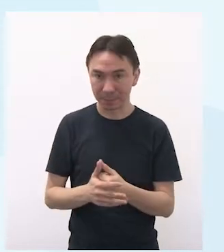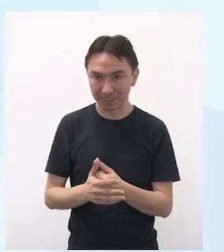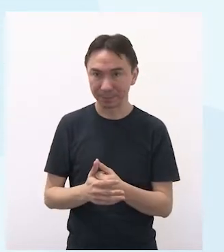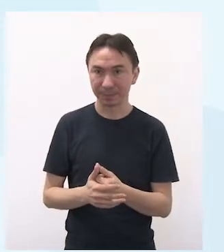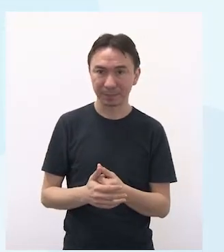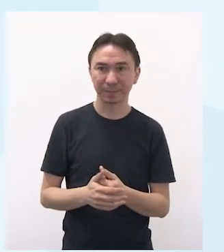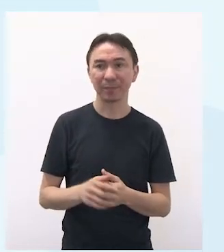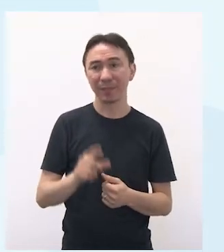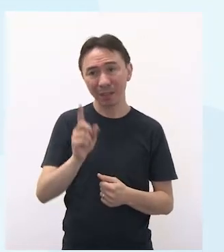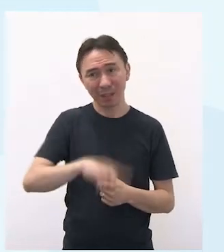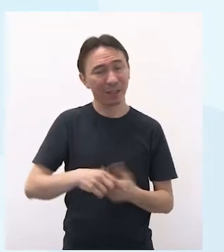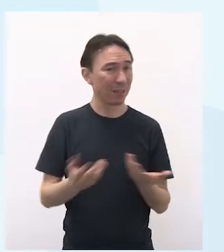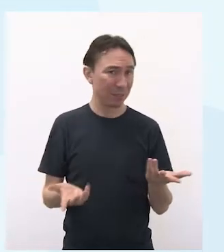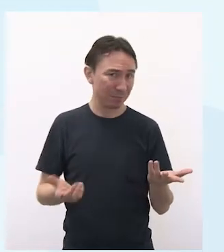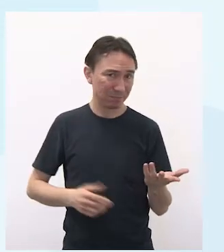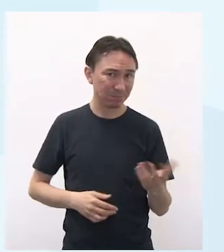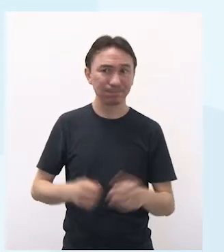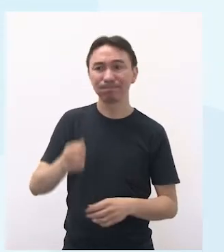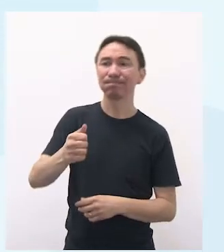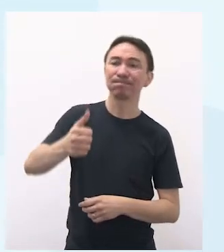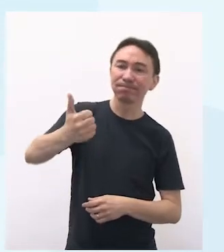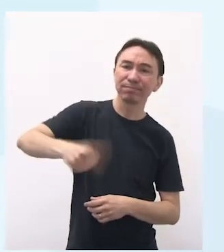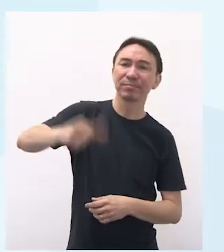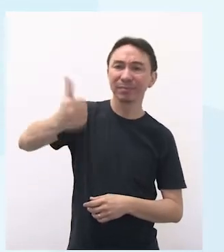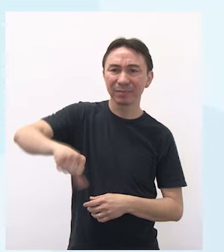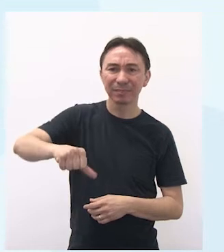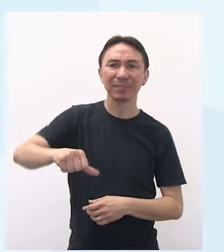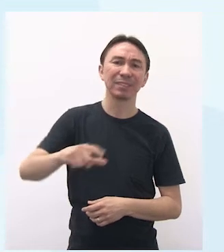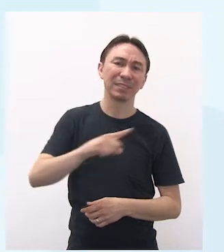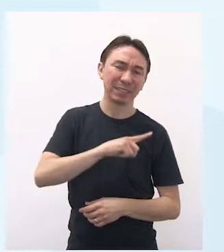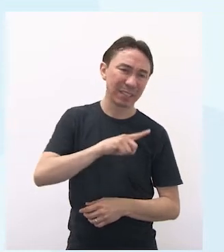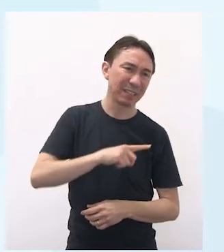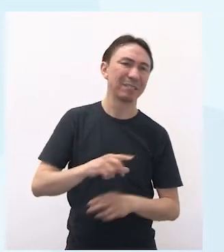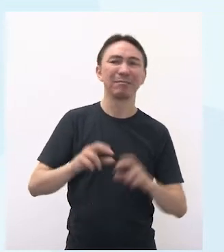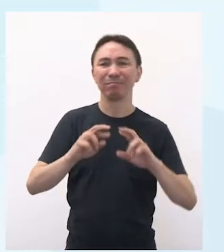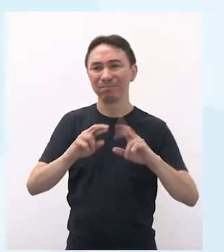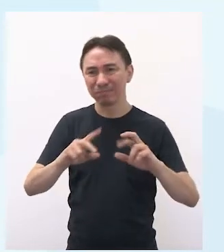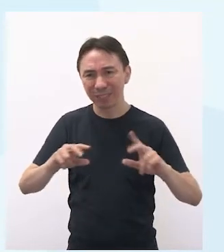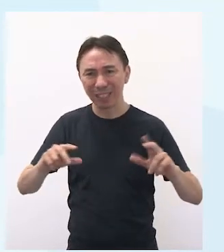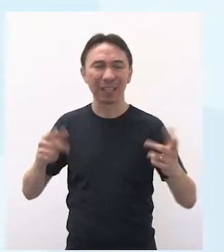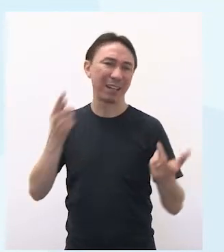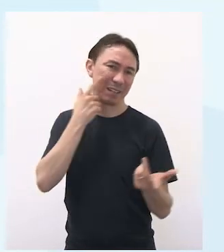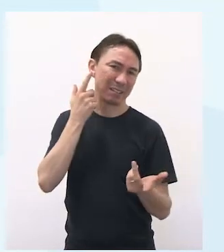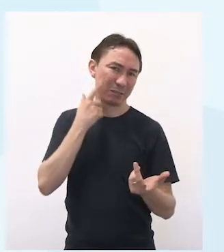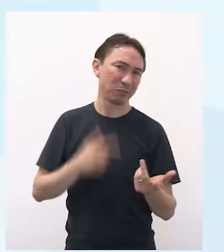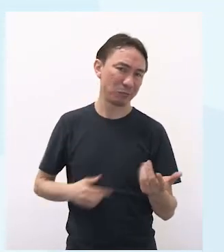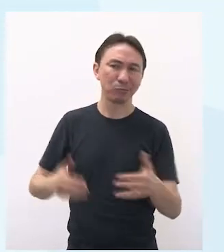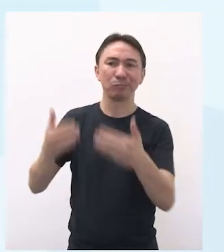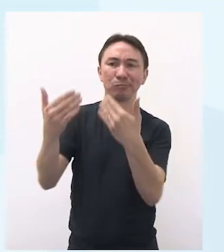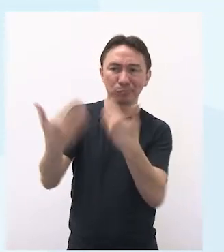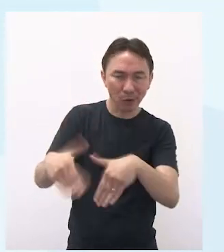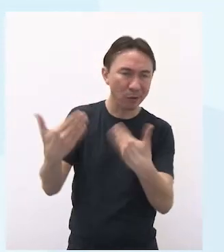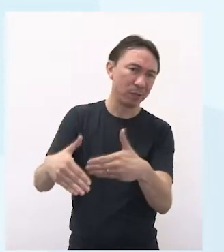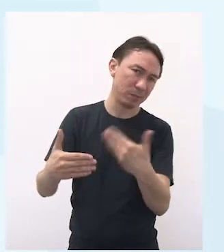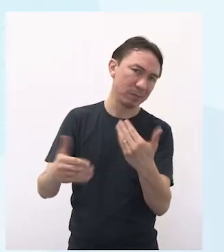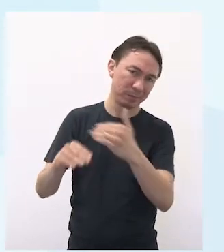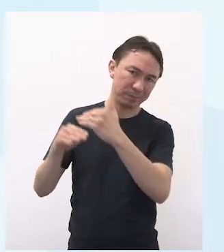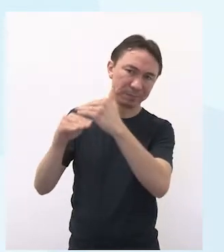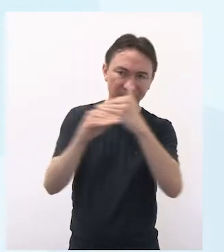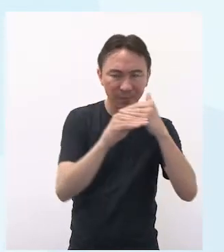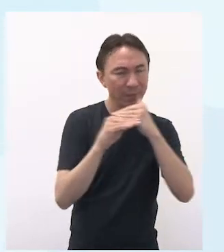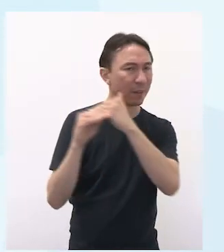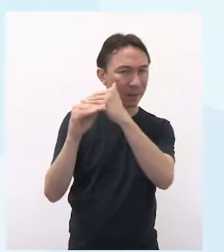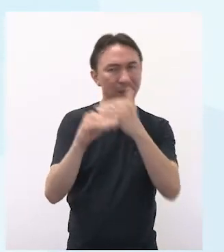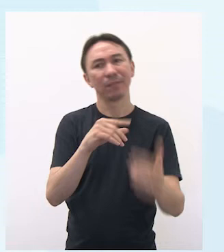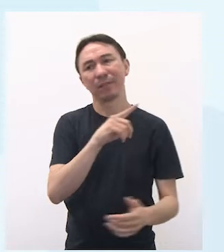larga escala. Ela é organizada com testes padronizados, você sabe que vão os aplicadores aí na escola.